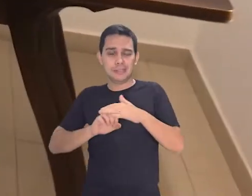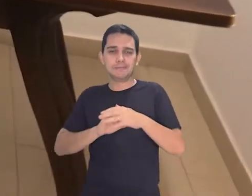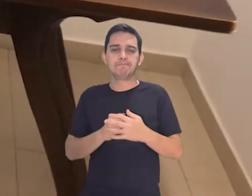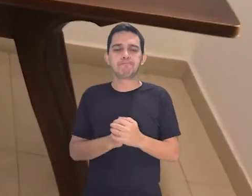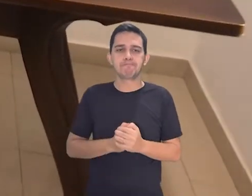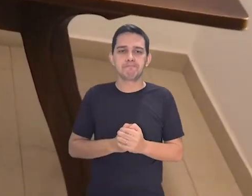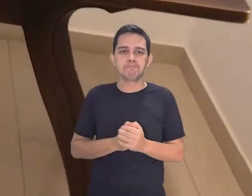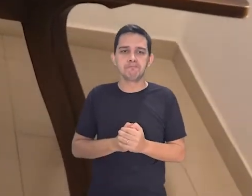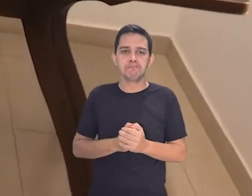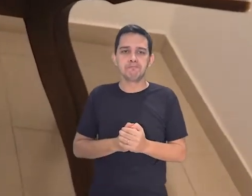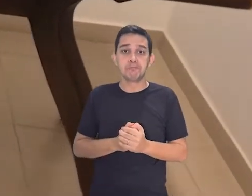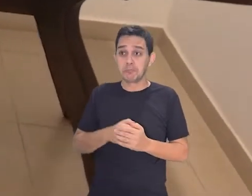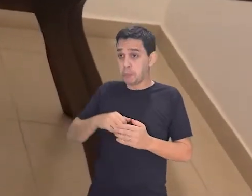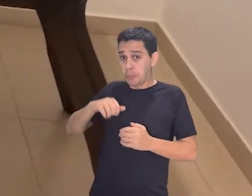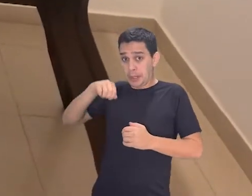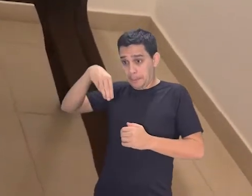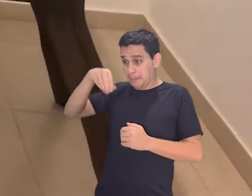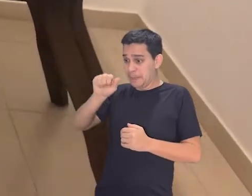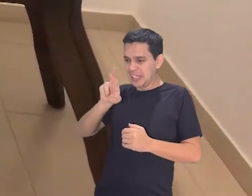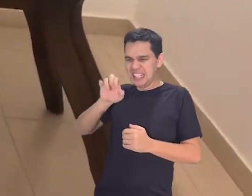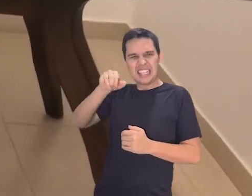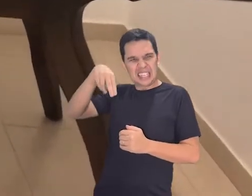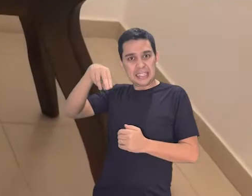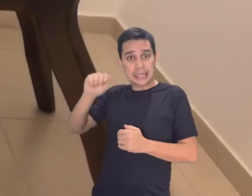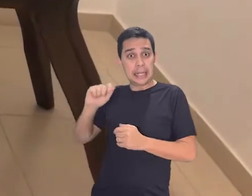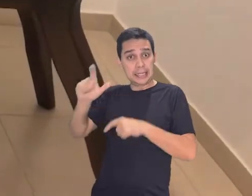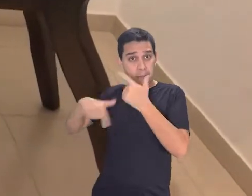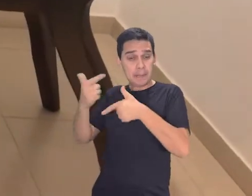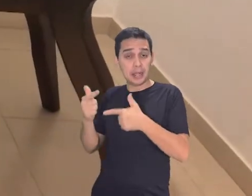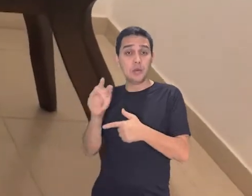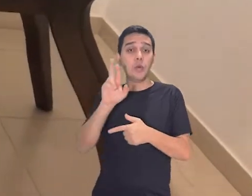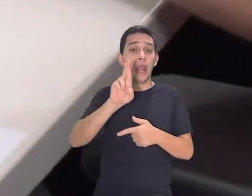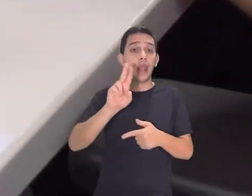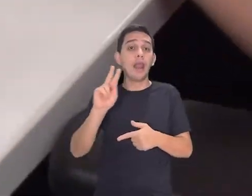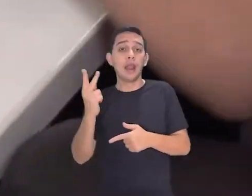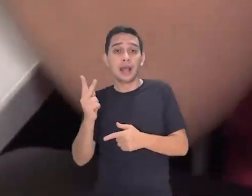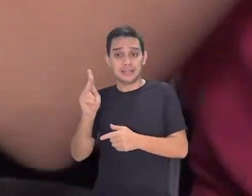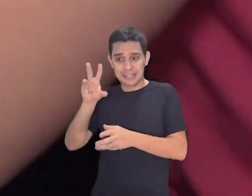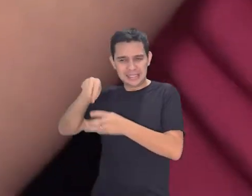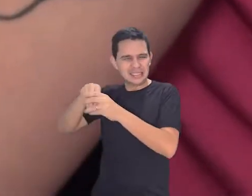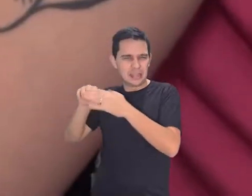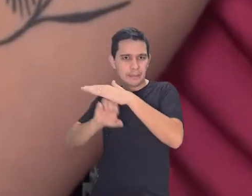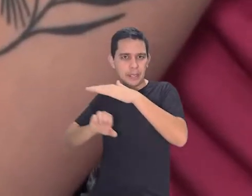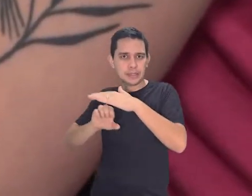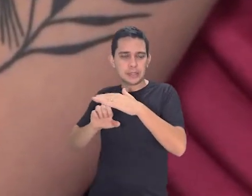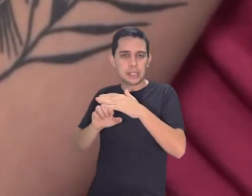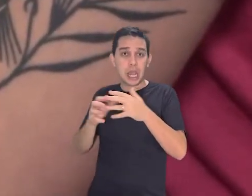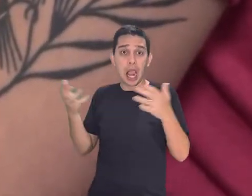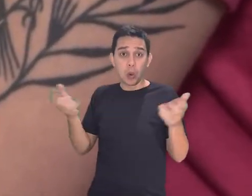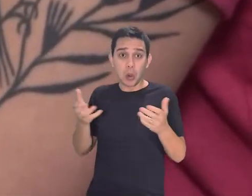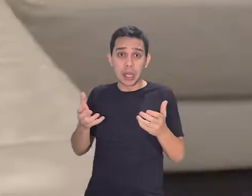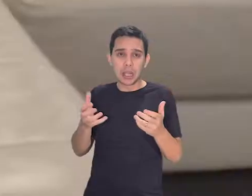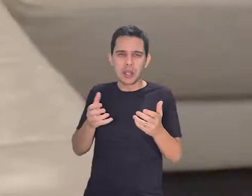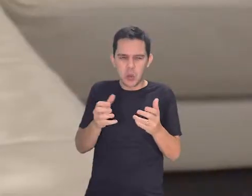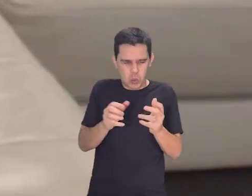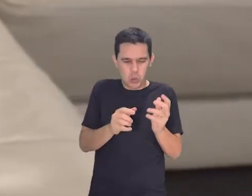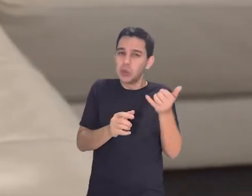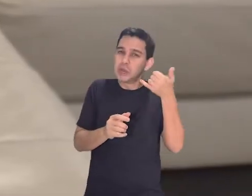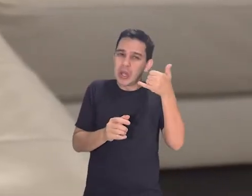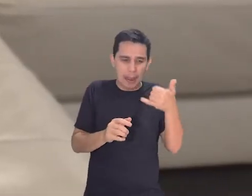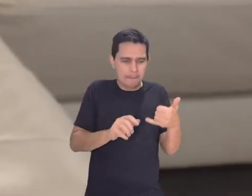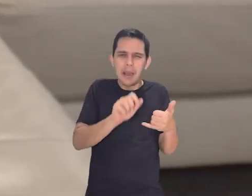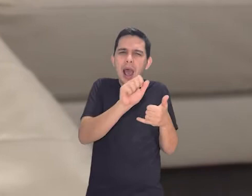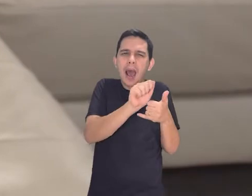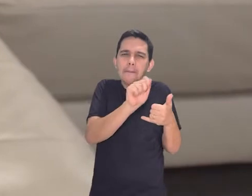no RH da empresa e depois de um longo período de home office, ela está agendando através de um aplicativo os horários